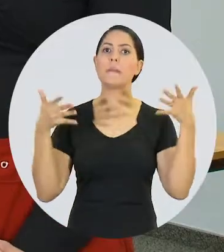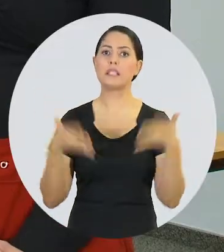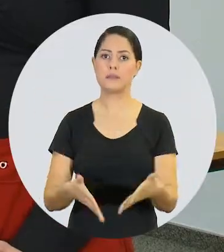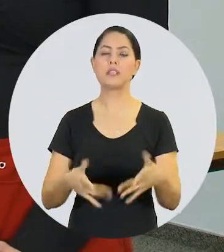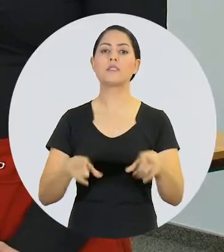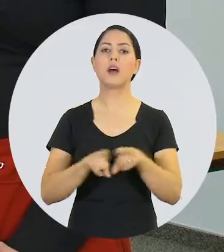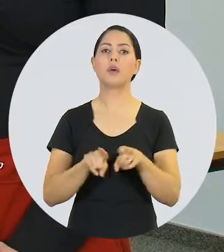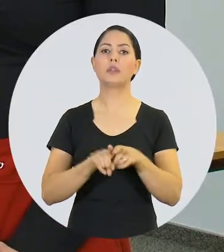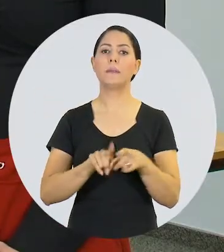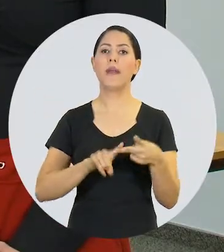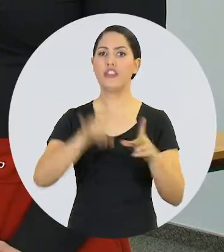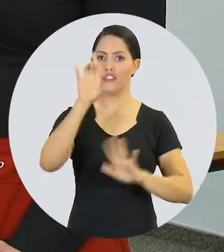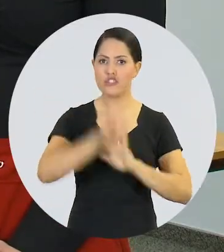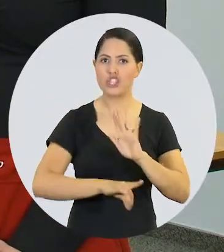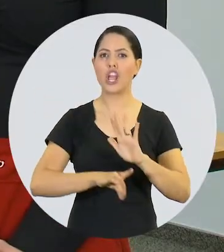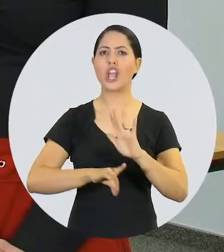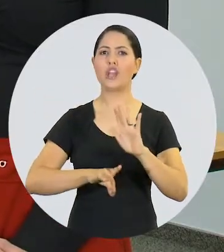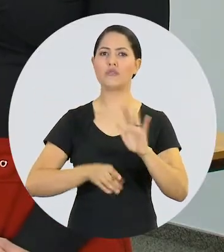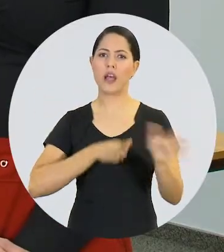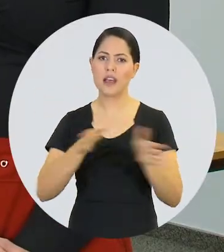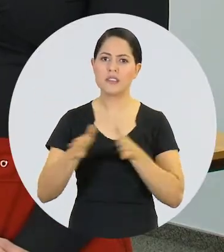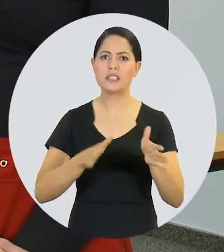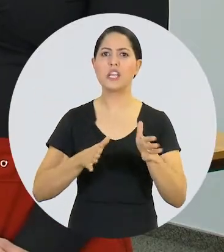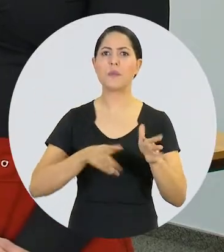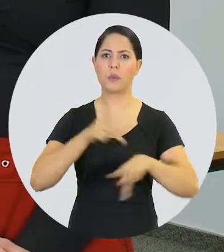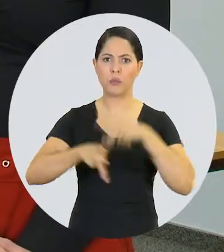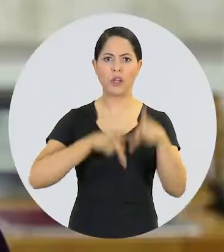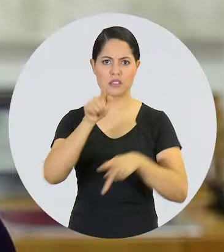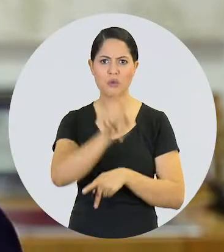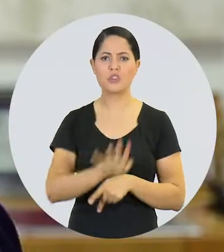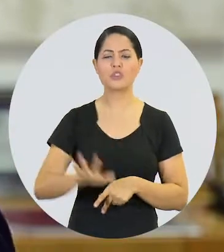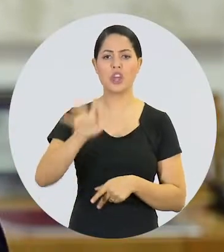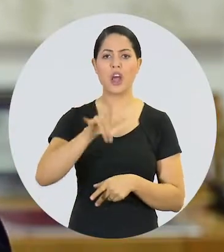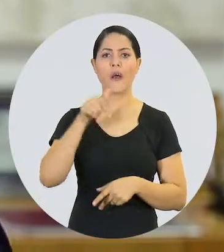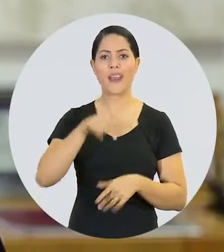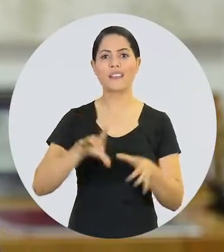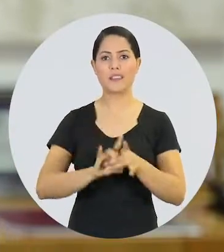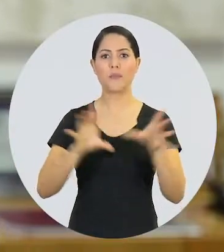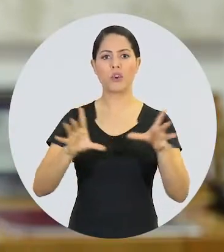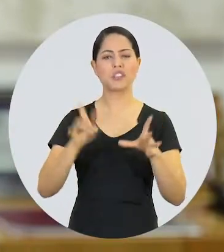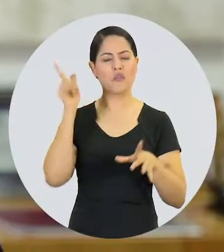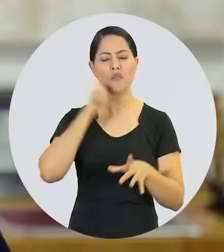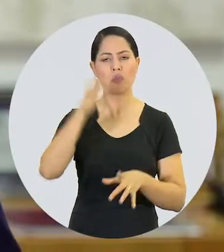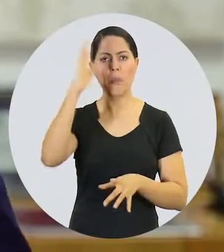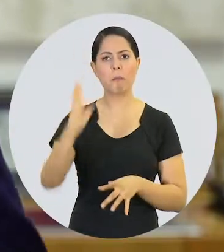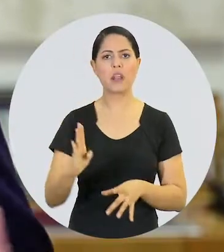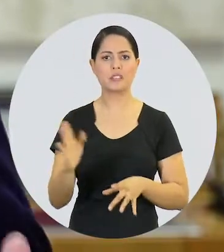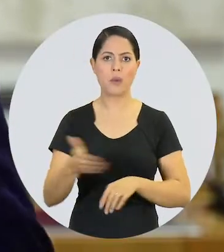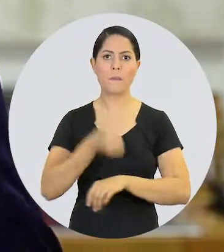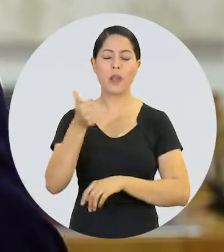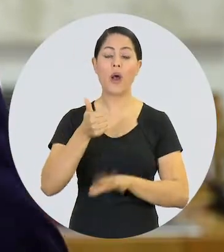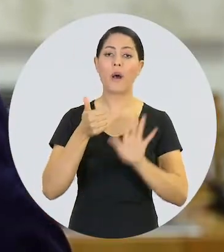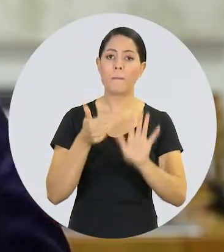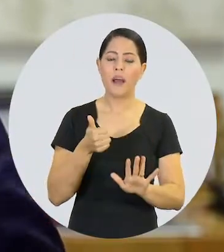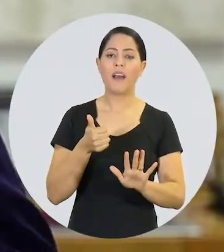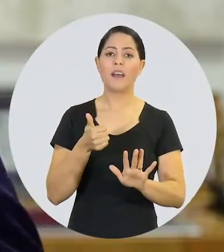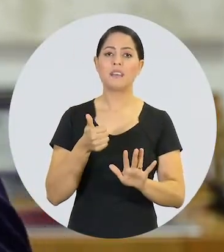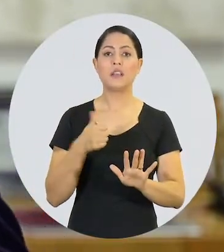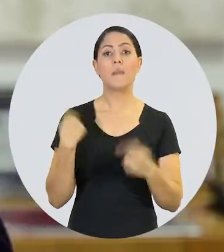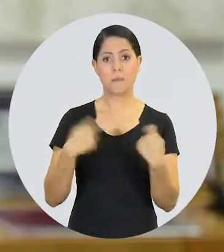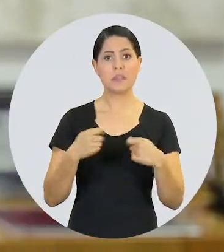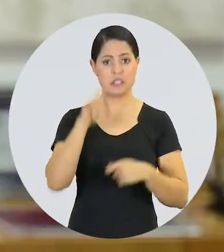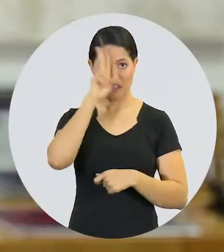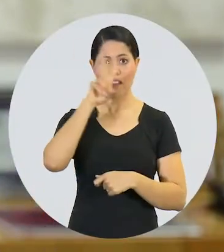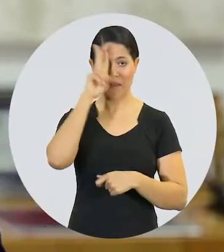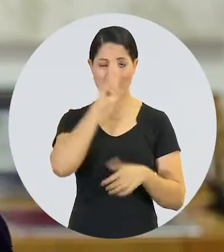participação, ampliar a gama de direitos acessível à população, essa democracia só fez bem ao Brasil. Agora, temos